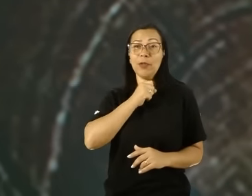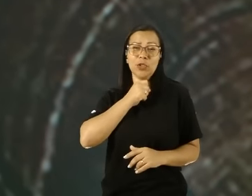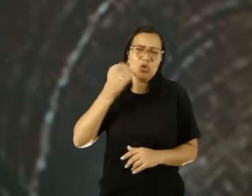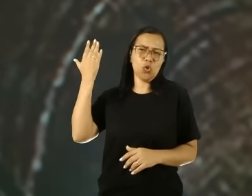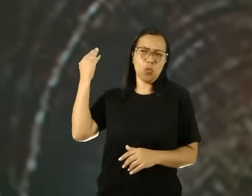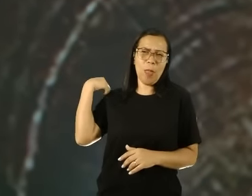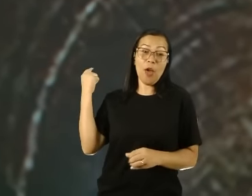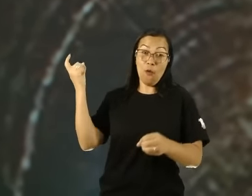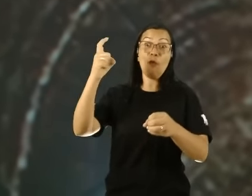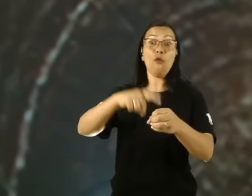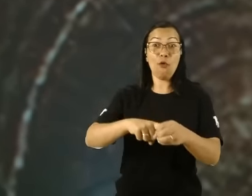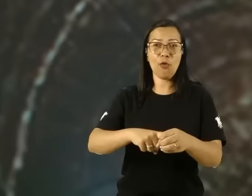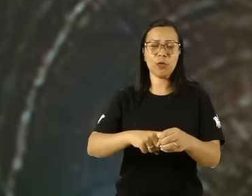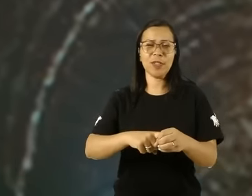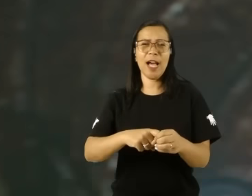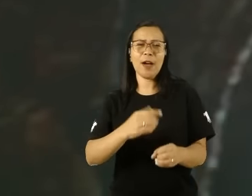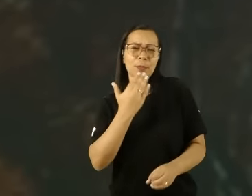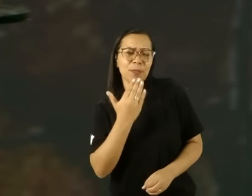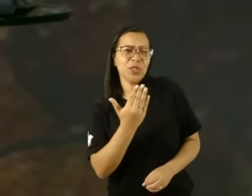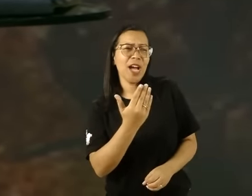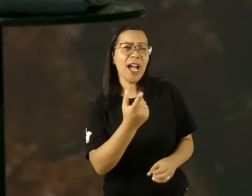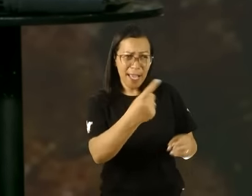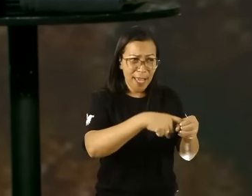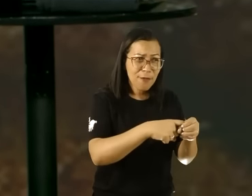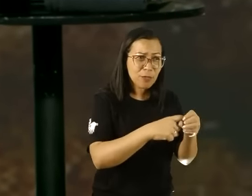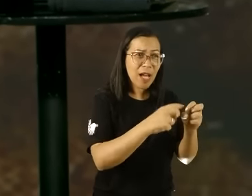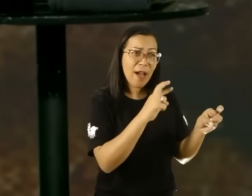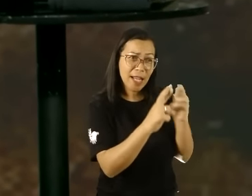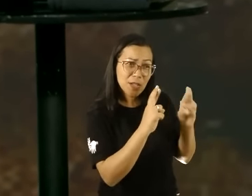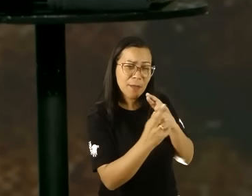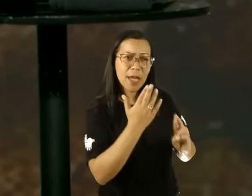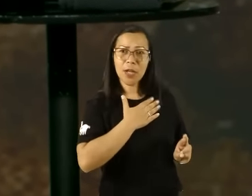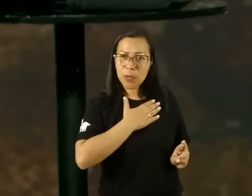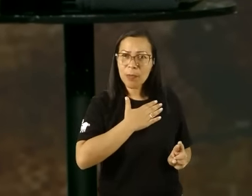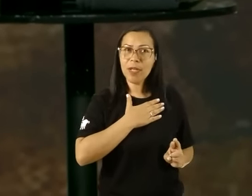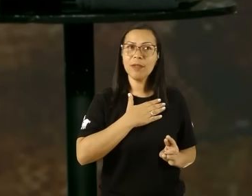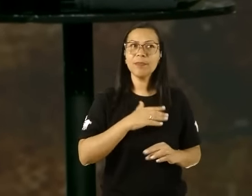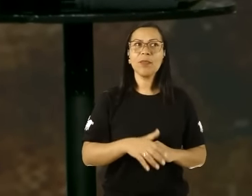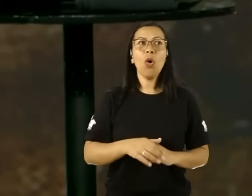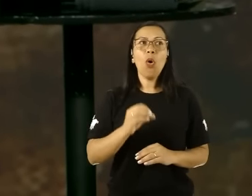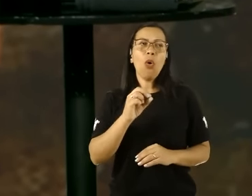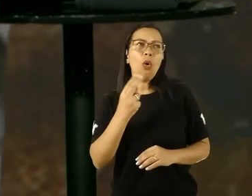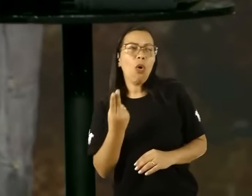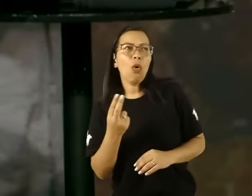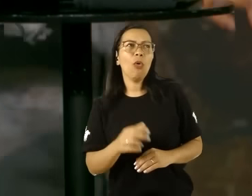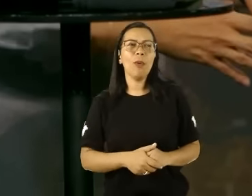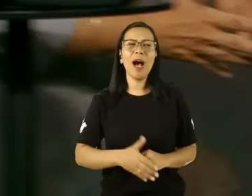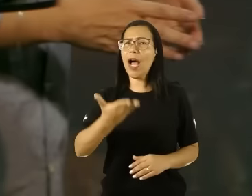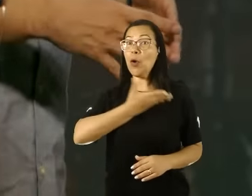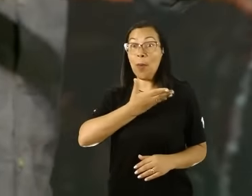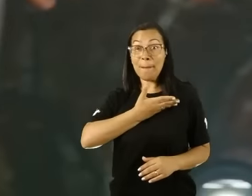Você aceita até voltar a trabalhar em lugares que você disse: nunca mais eu ponho o pé lá. Mas porque agora eu estou passando necessidade, porque agora eu